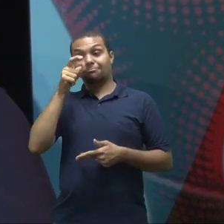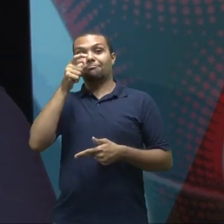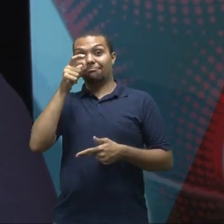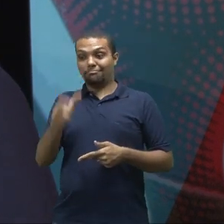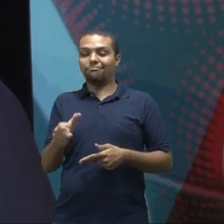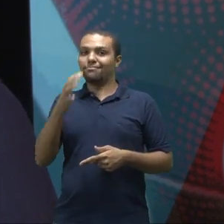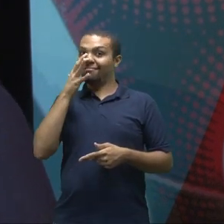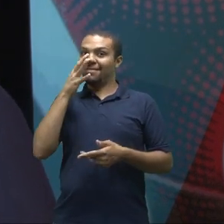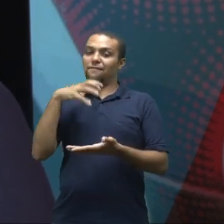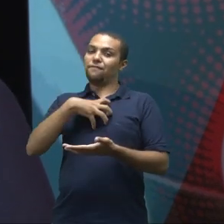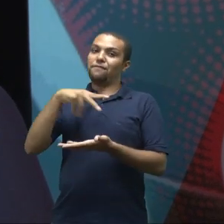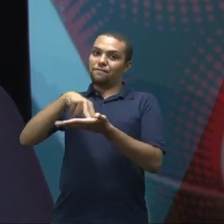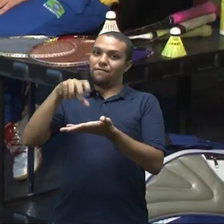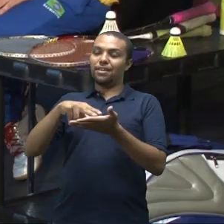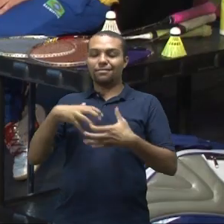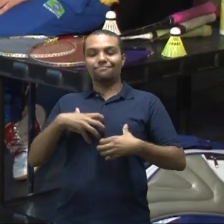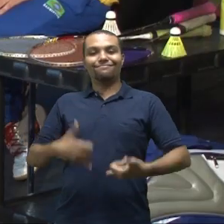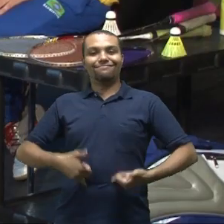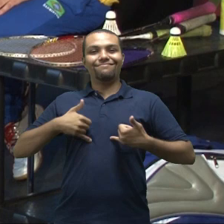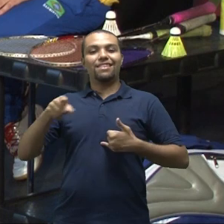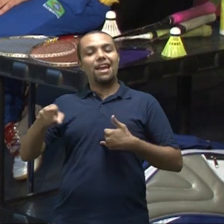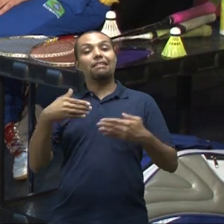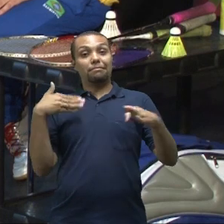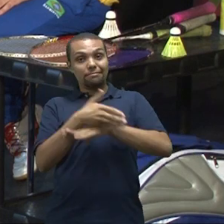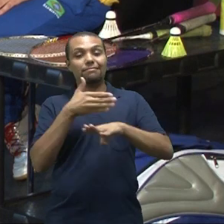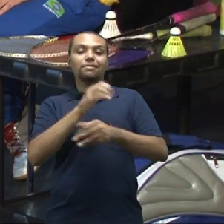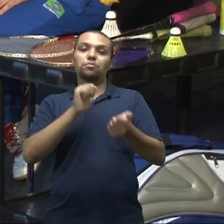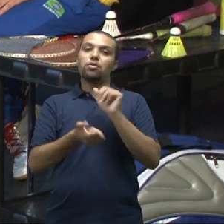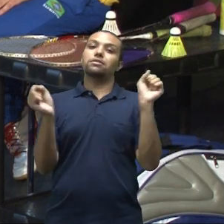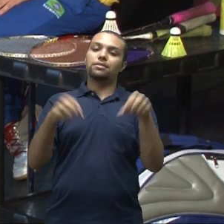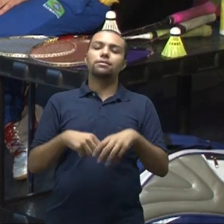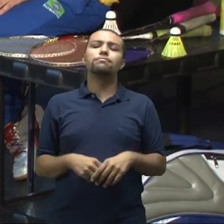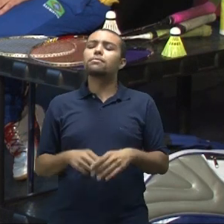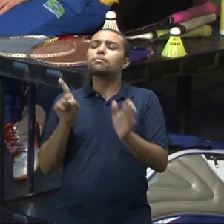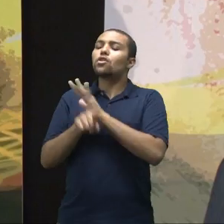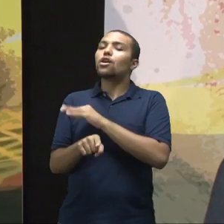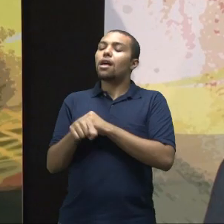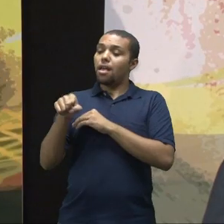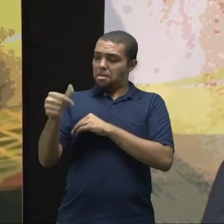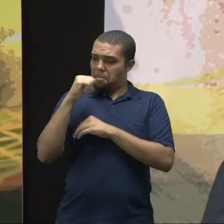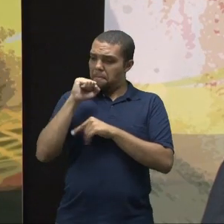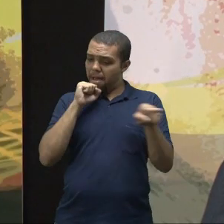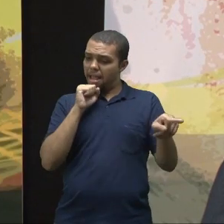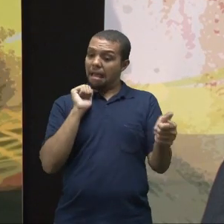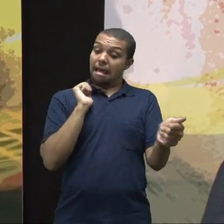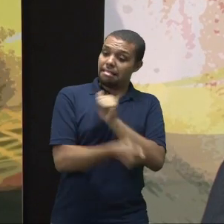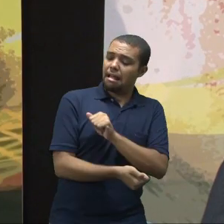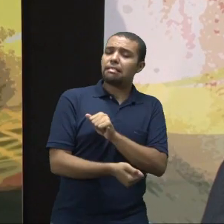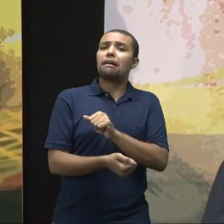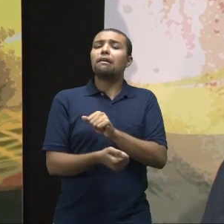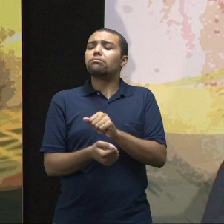Então, assim, a gente, né, ficou bastante contente e tem orgulho, né, de ter ele envolvido, né, no esporte também. E como que é ser mãe de atleta?